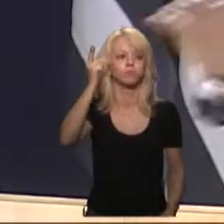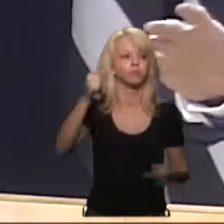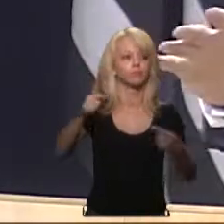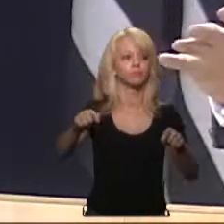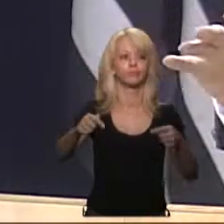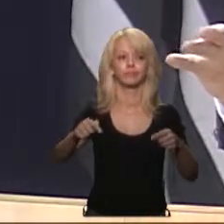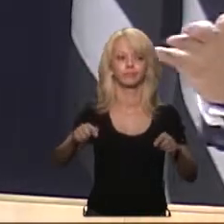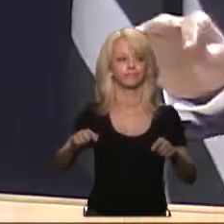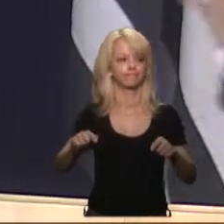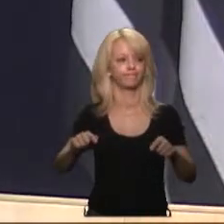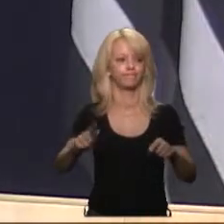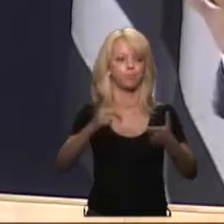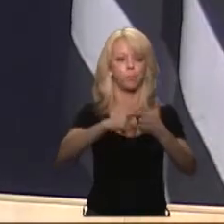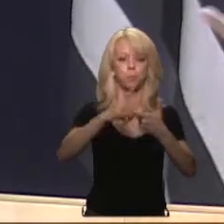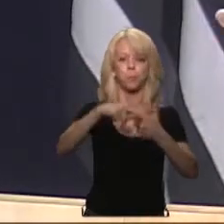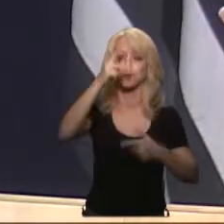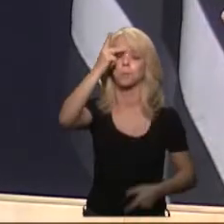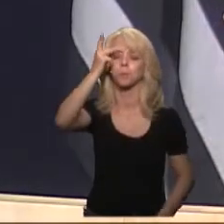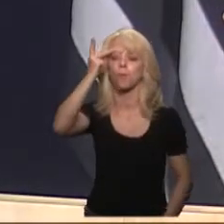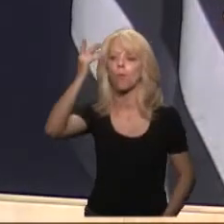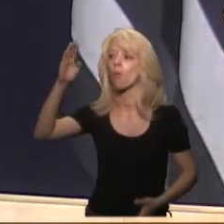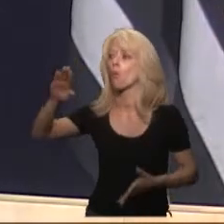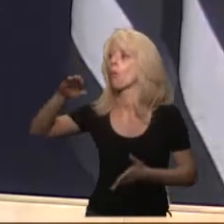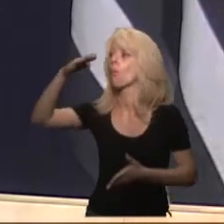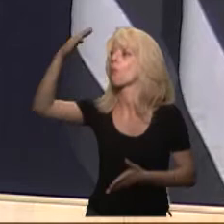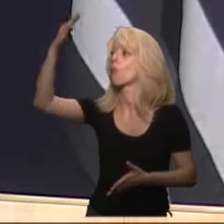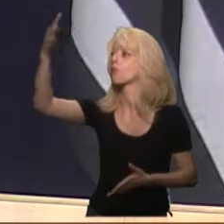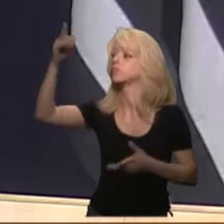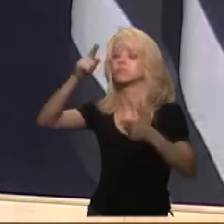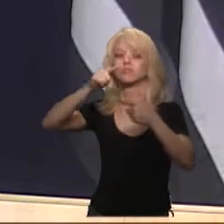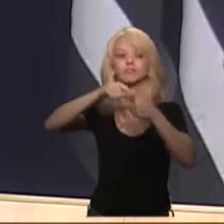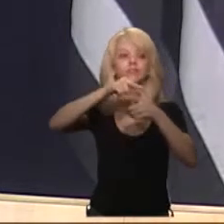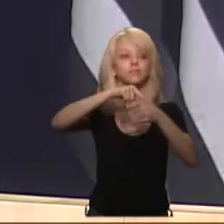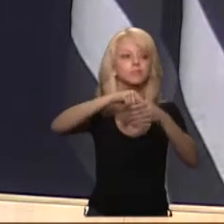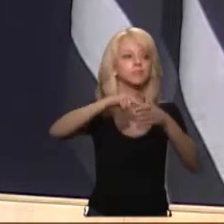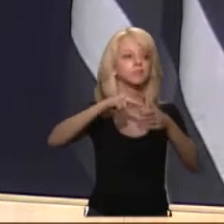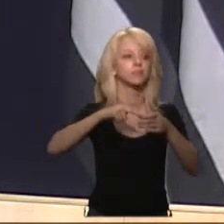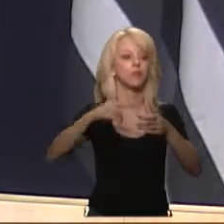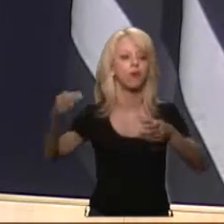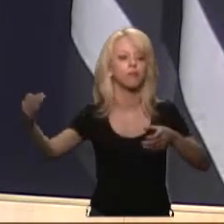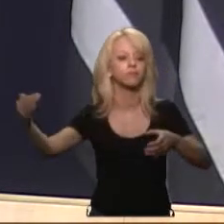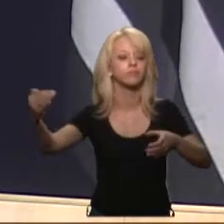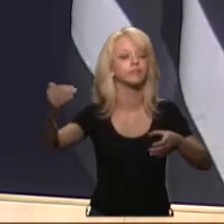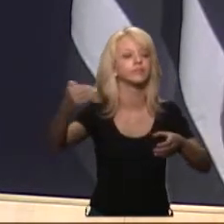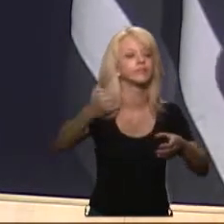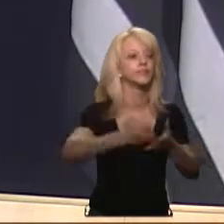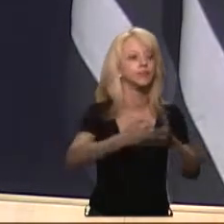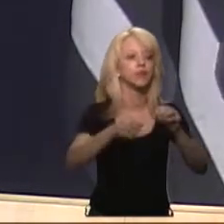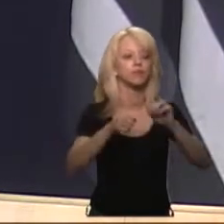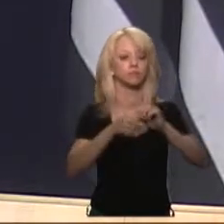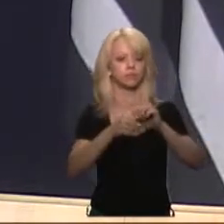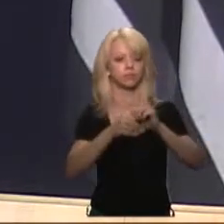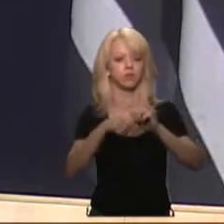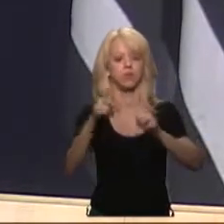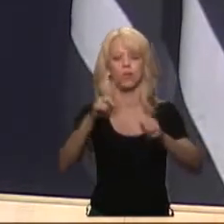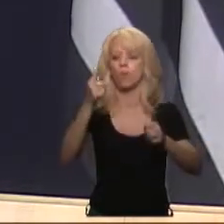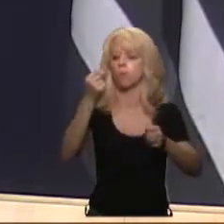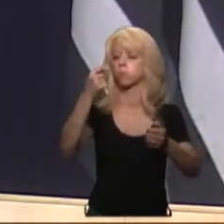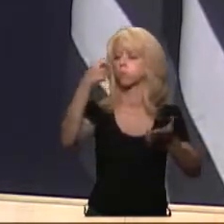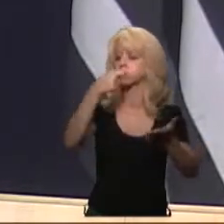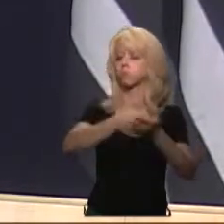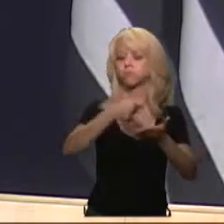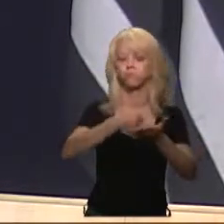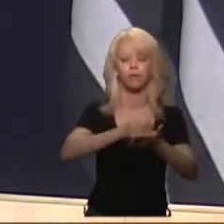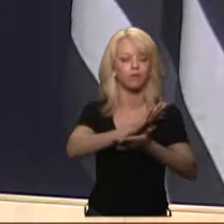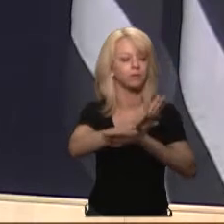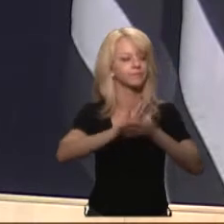mais nobre. É o mais nobre. Eu entendo e o parabenizo por isso. Mas é meu compromisso fazer essa reflexão